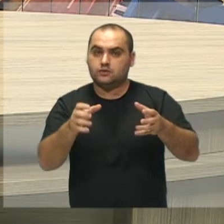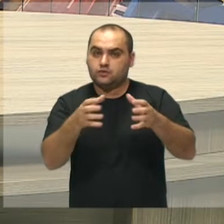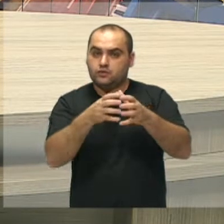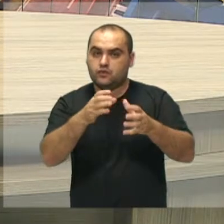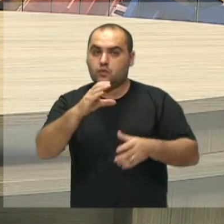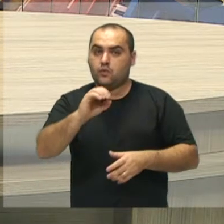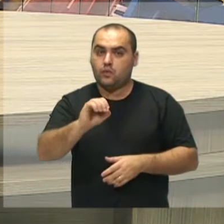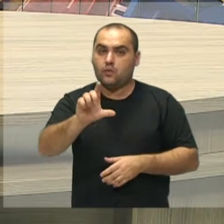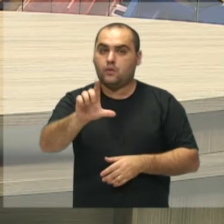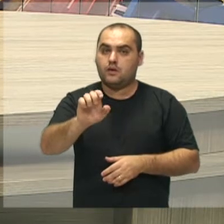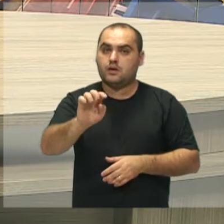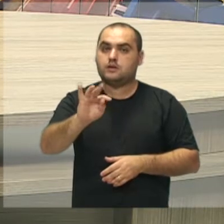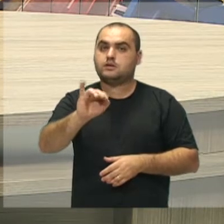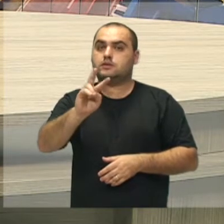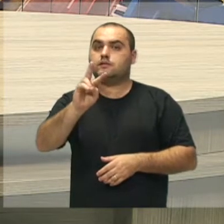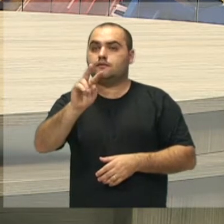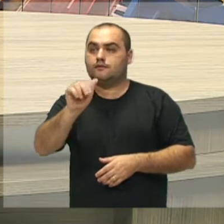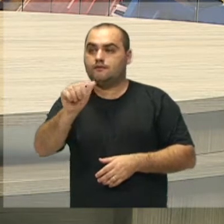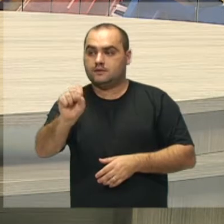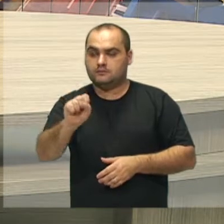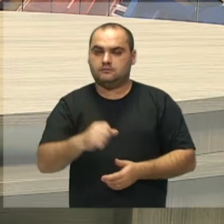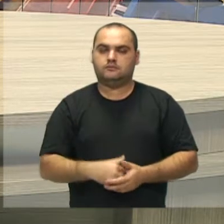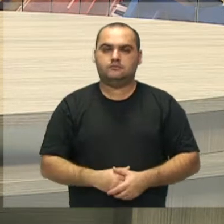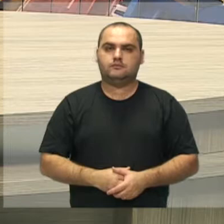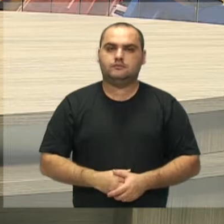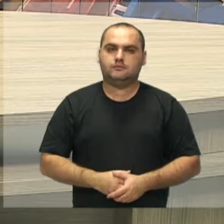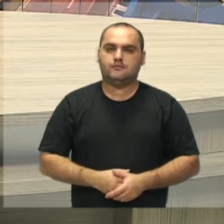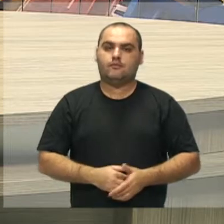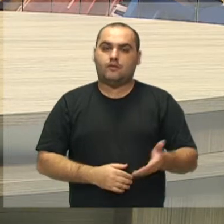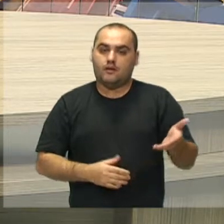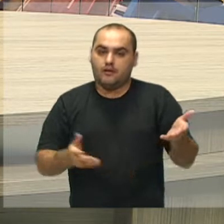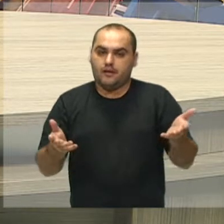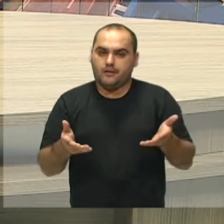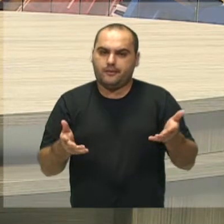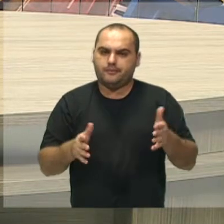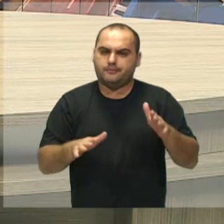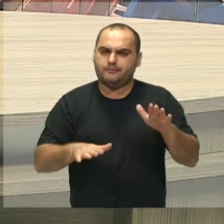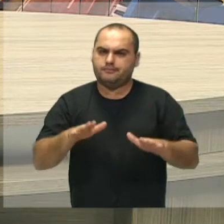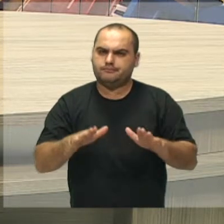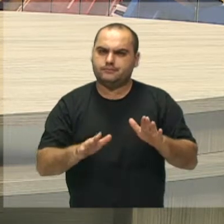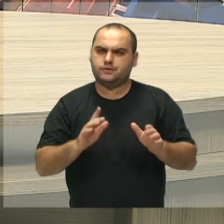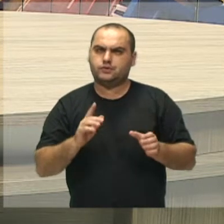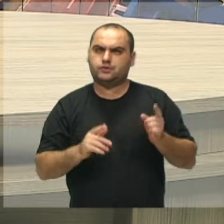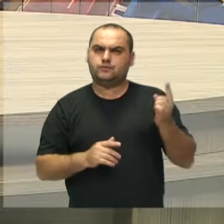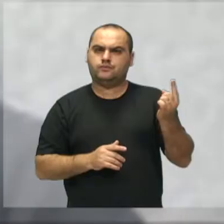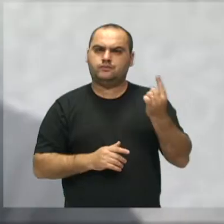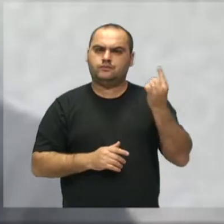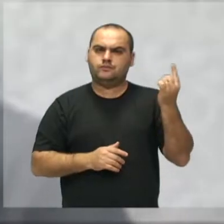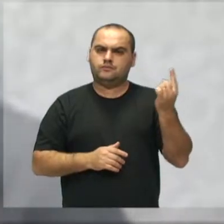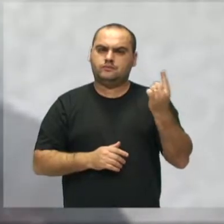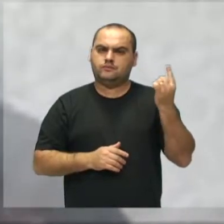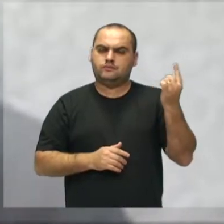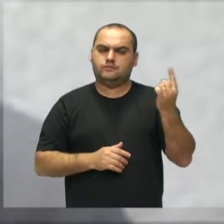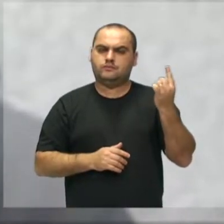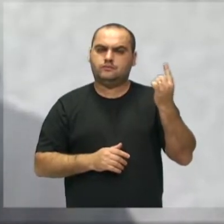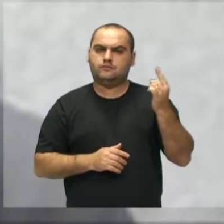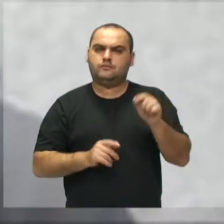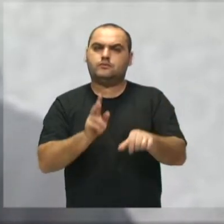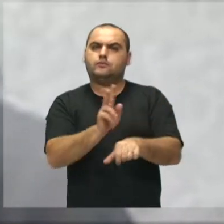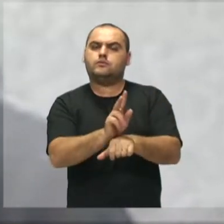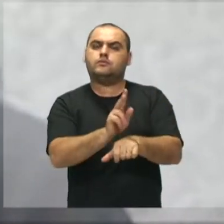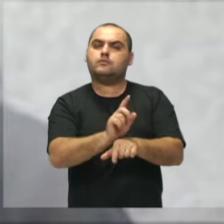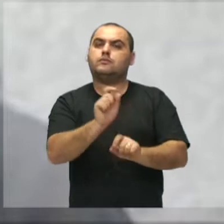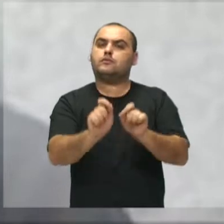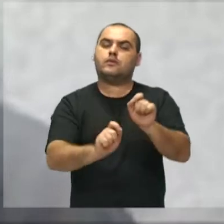coletivas. Nós fizemos uma grande virada para uma pauta que foi mais individual. As pautas, por exemplo, de